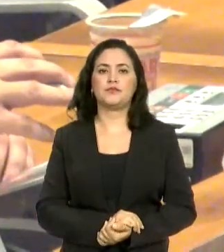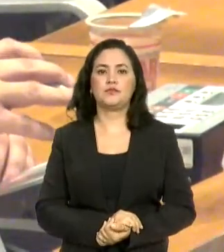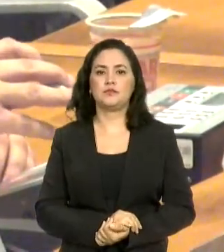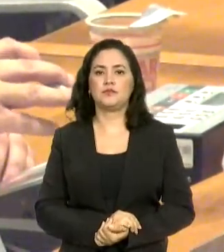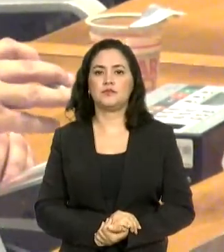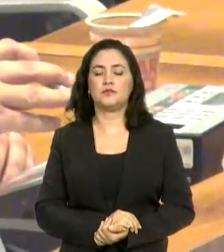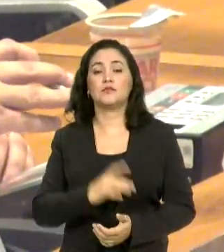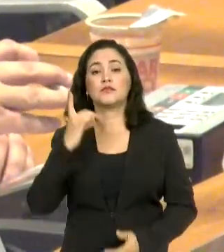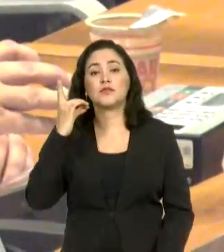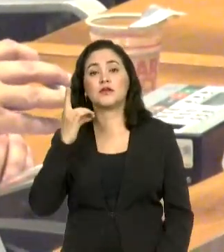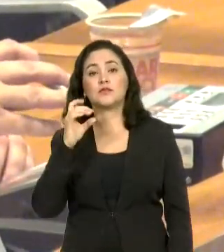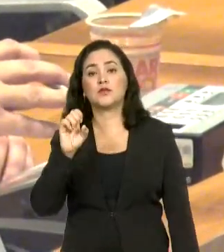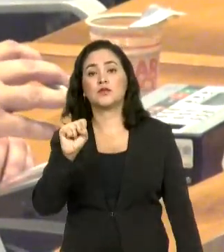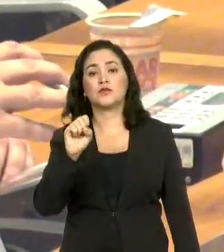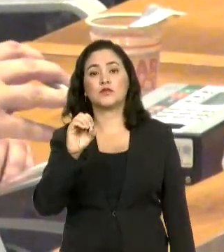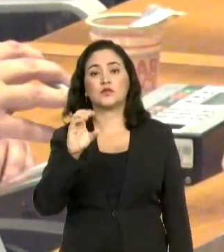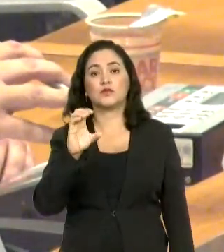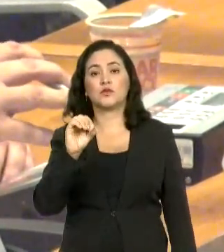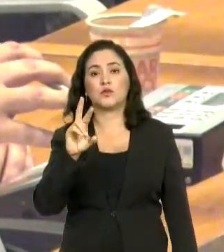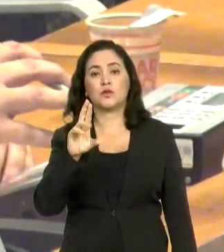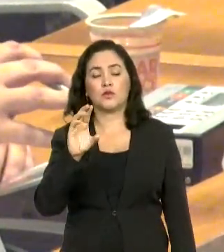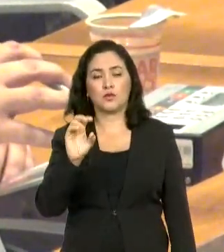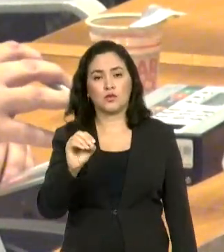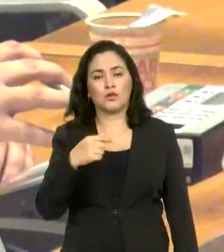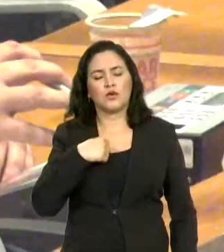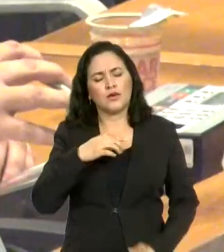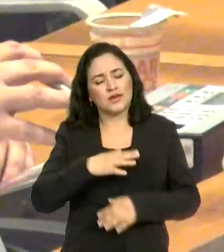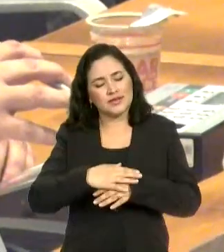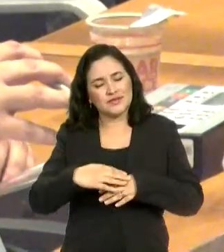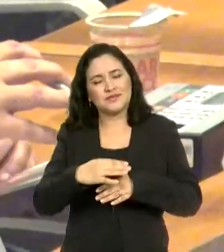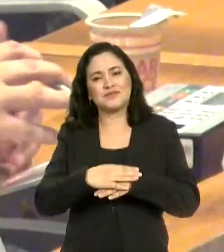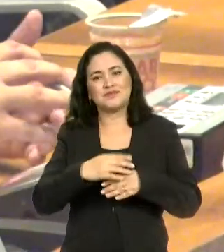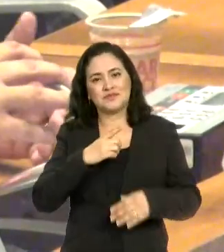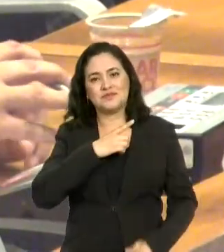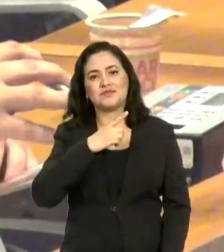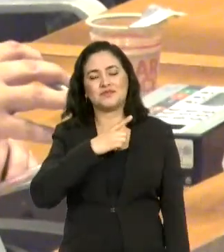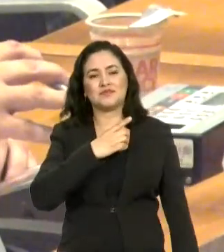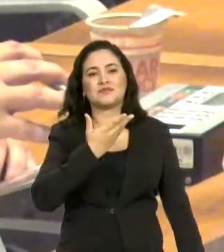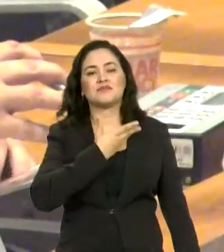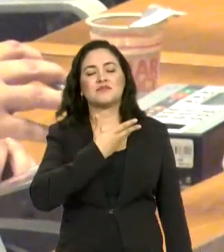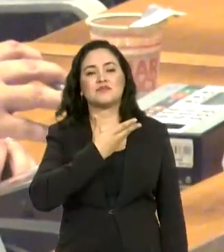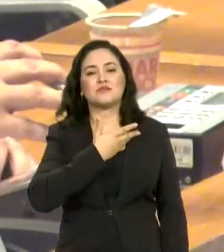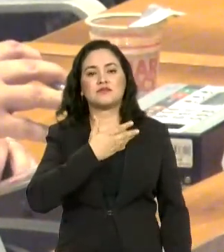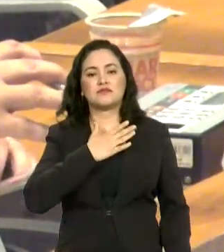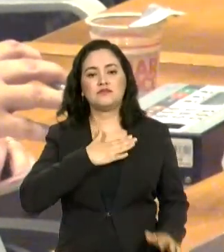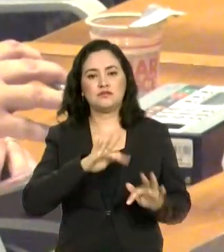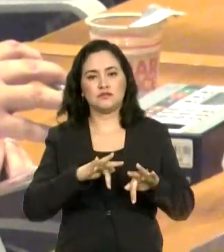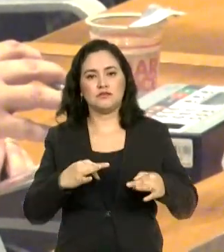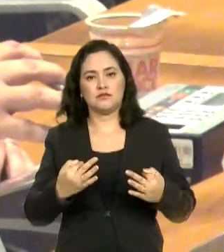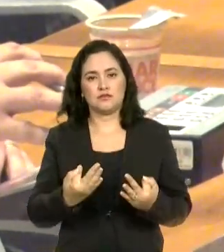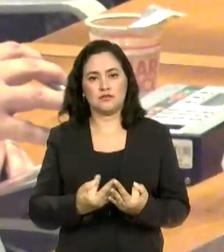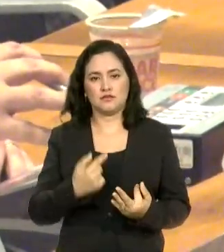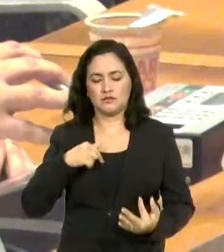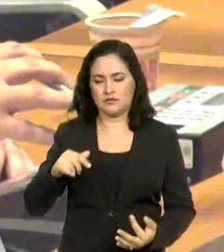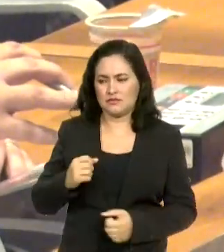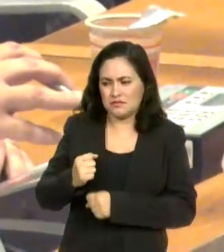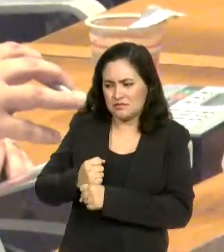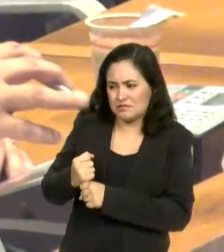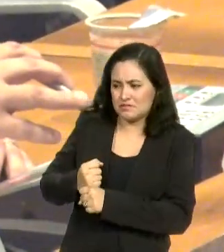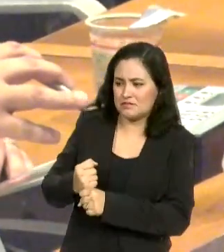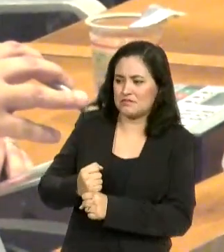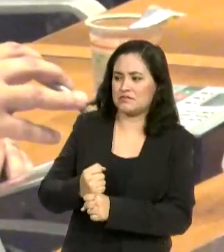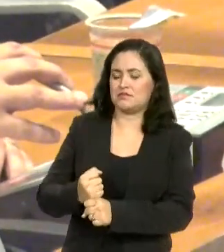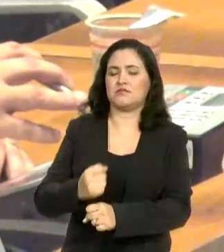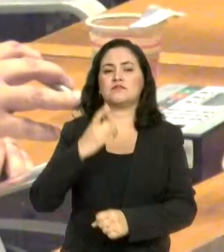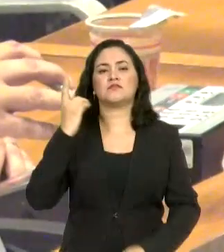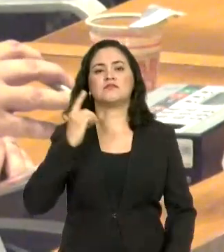Deputada Socorro, uma pessoa que eu tenho imenso carinho, que tem uma amizade com a minha família desde de muitos anos.